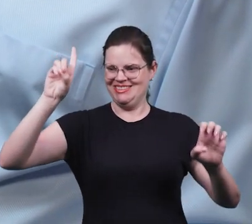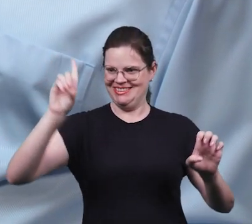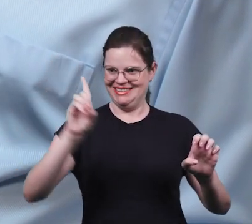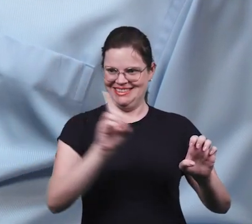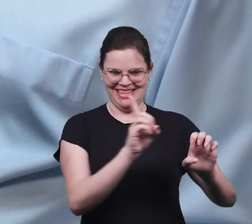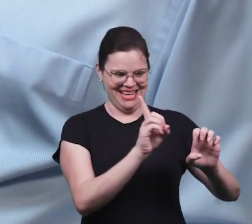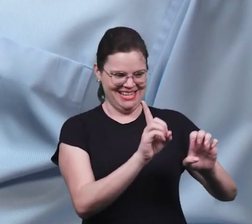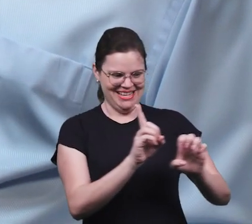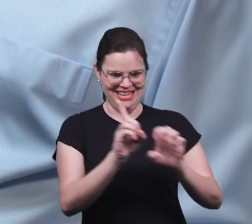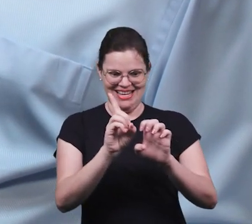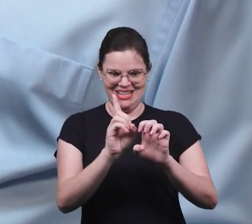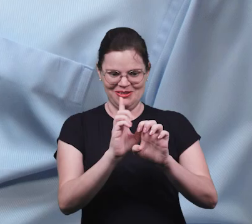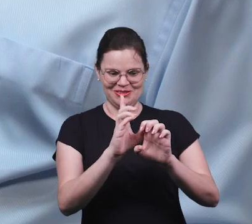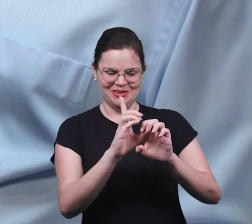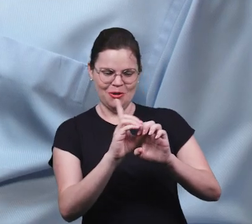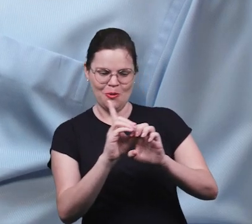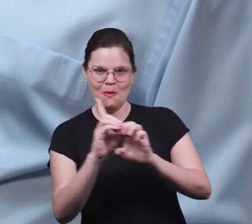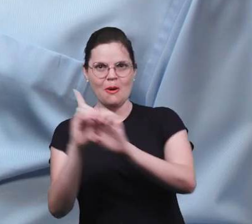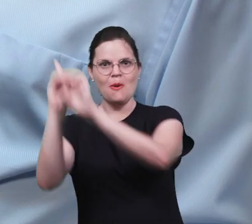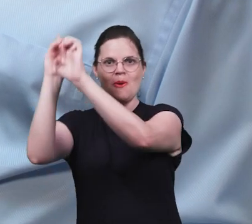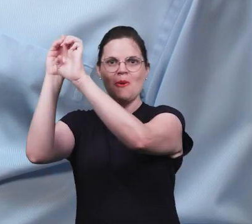o tomou para si.